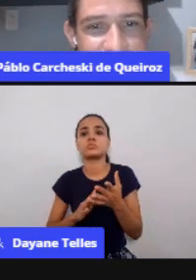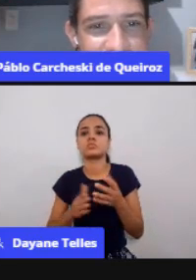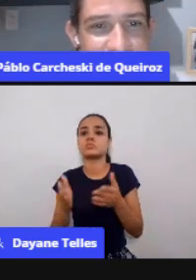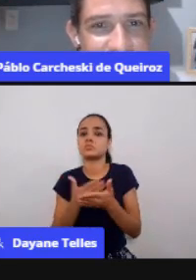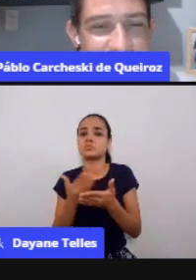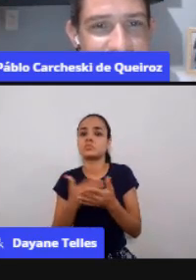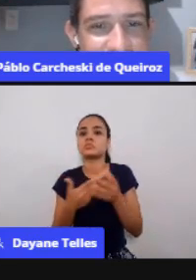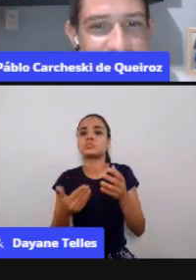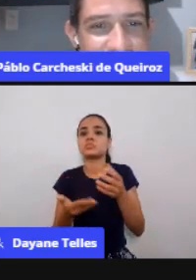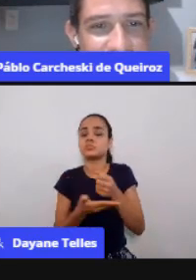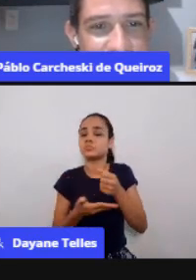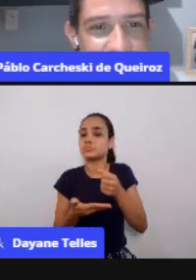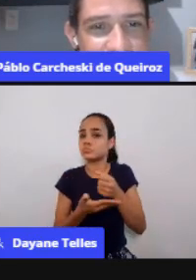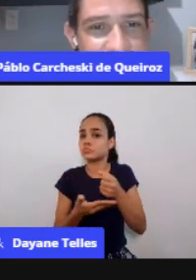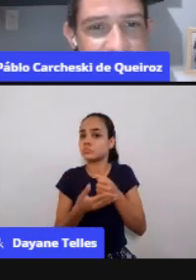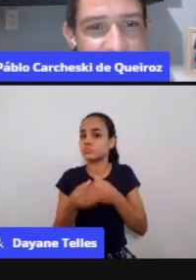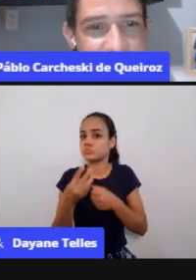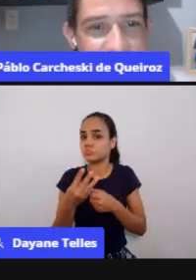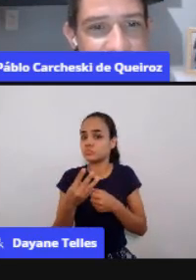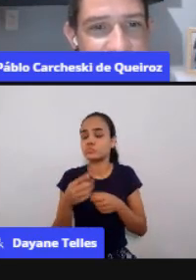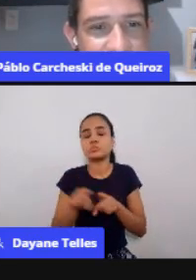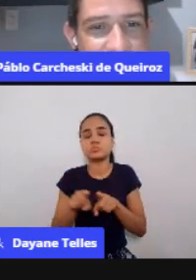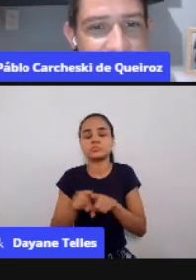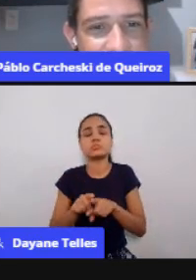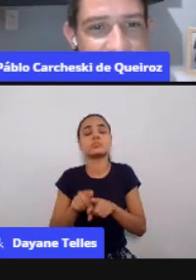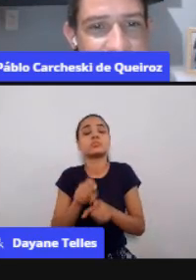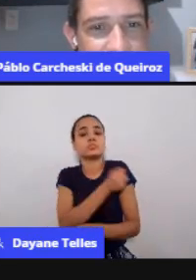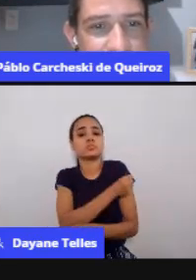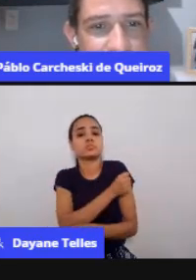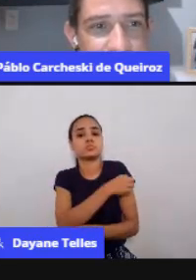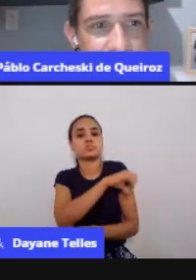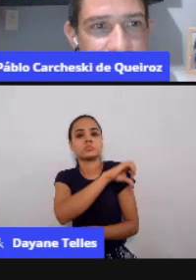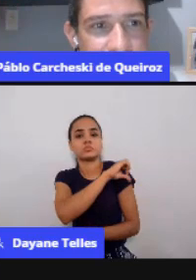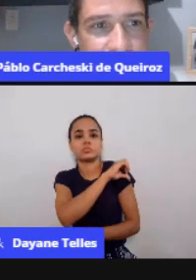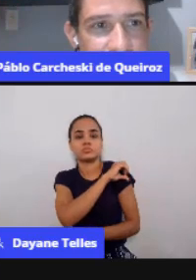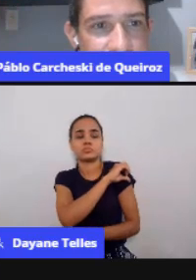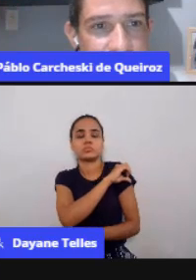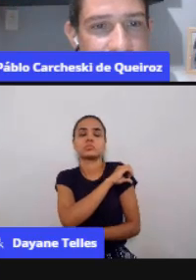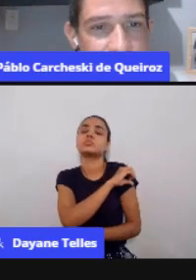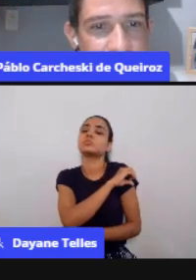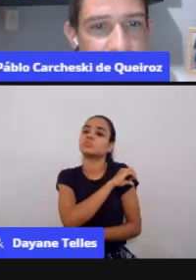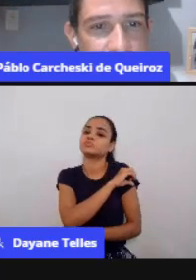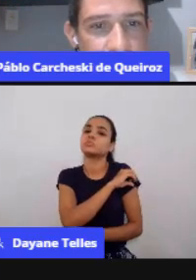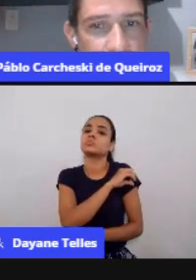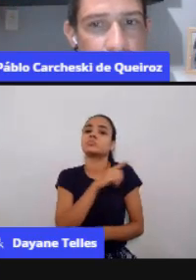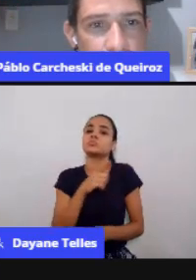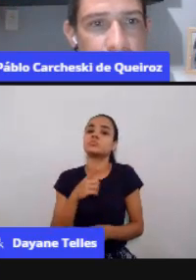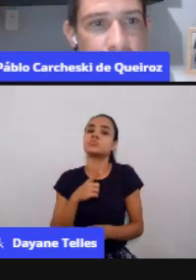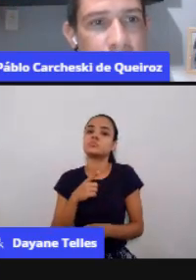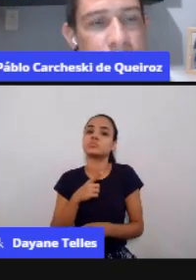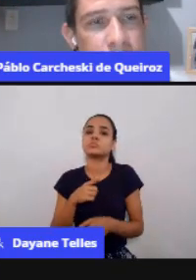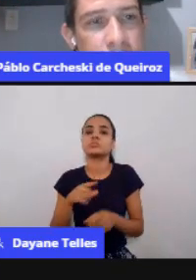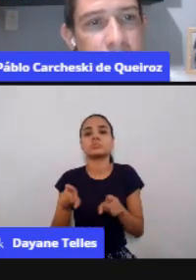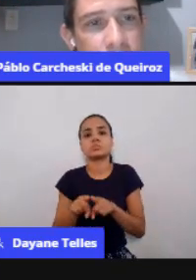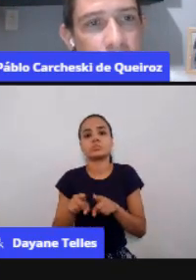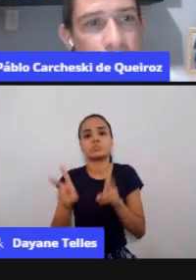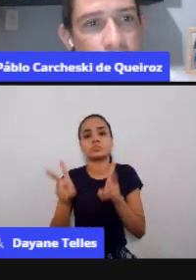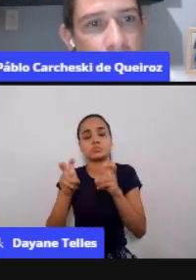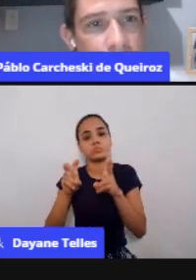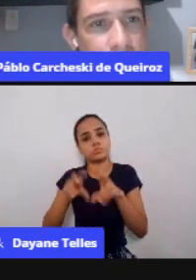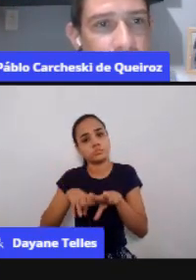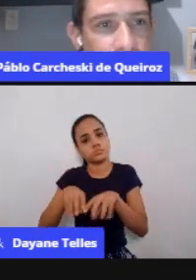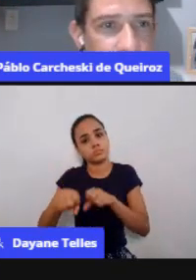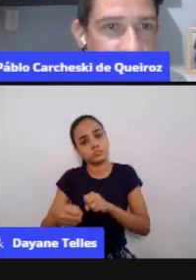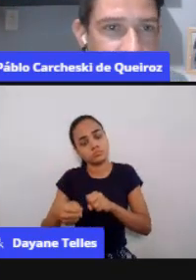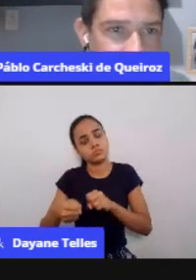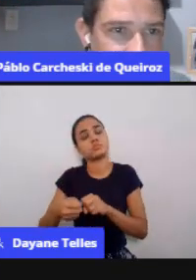que é para a gente ter esse olhar para além da habilidade, que é o nosso tema de formação de hoje. Aí eu peço então que passe o próximo slide para que o